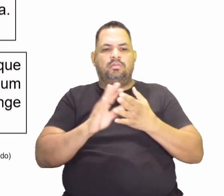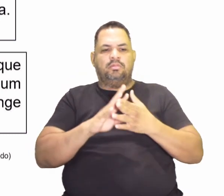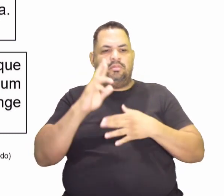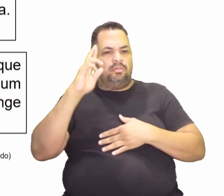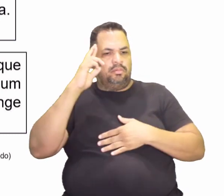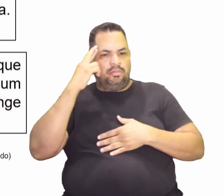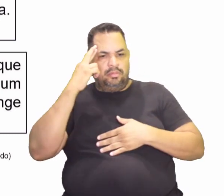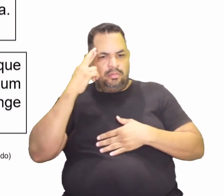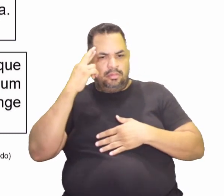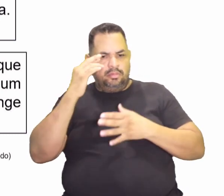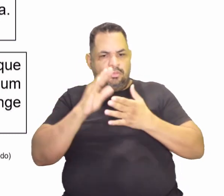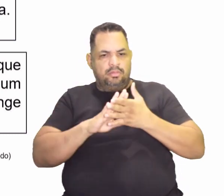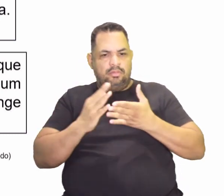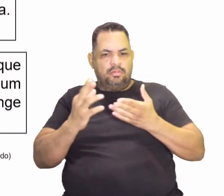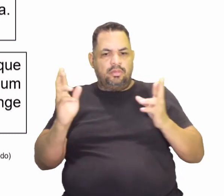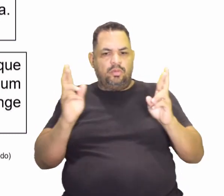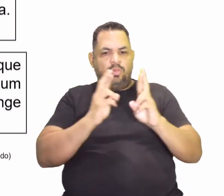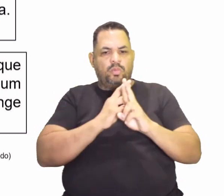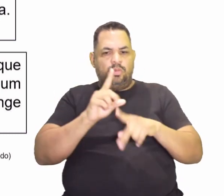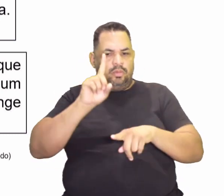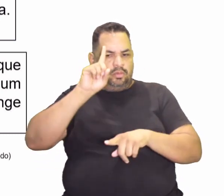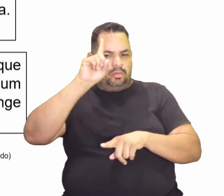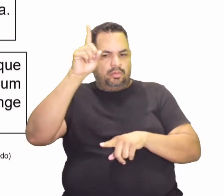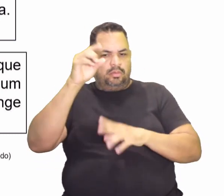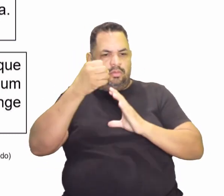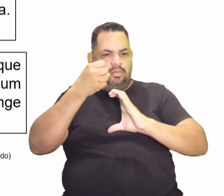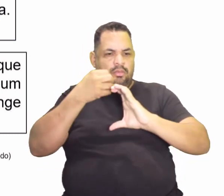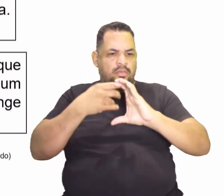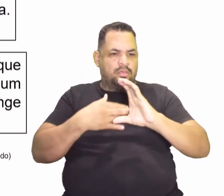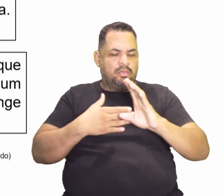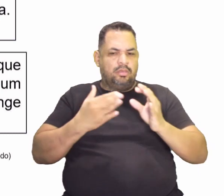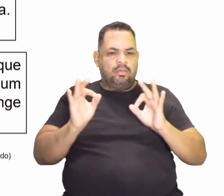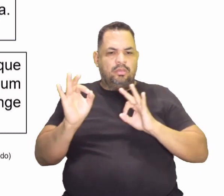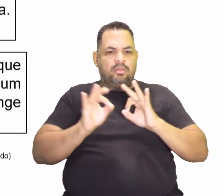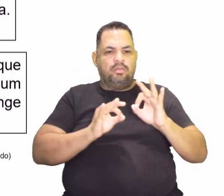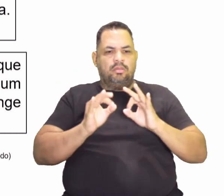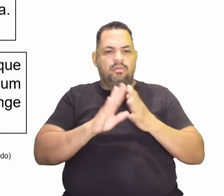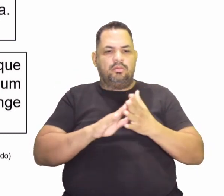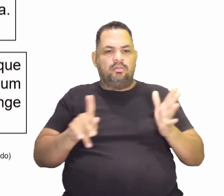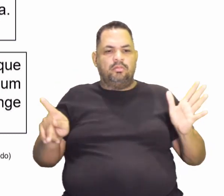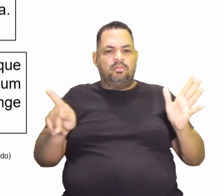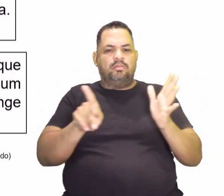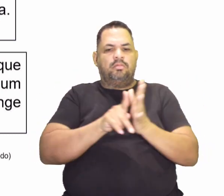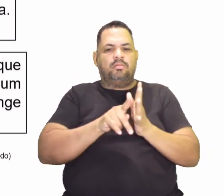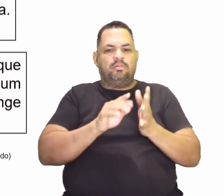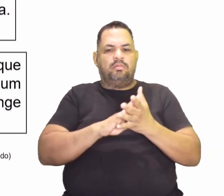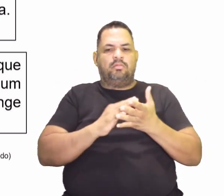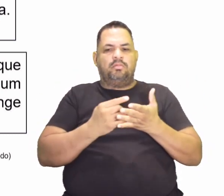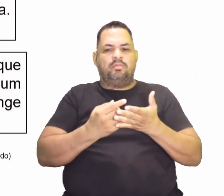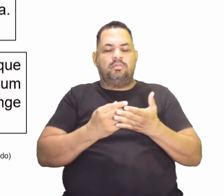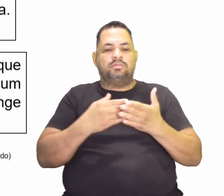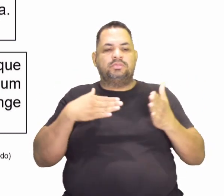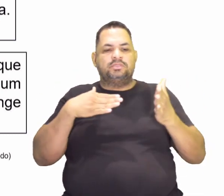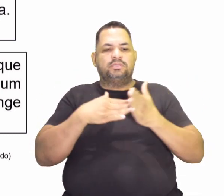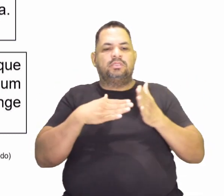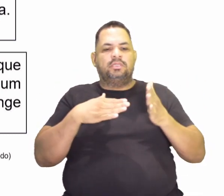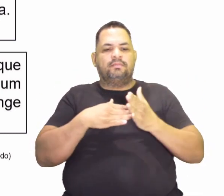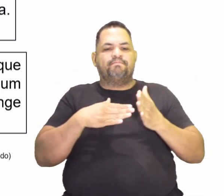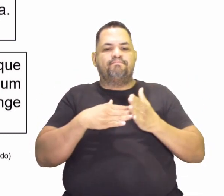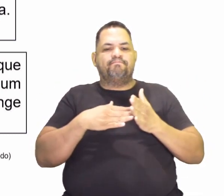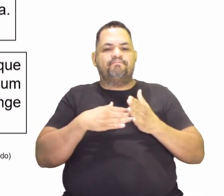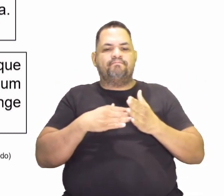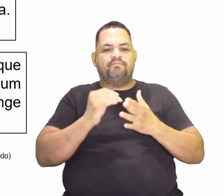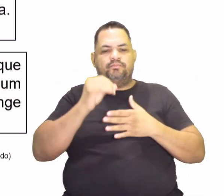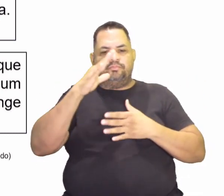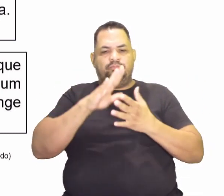a reflexão sobre certas relações entre ideias e conhecimento autêntico. O conhecimento demonstrativo se restringe